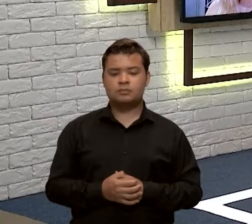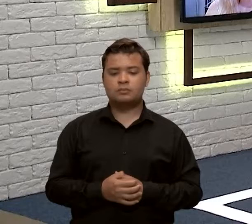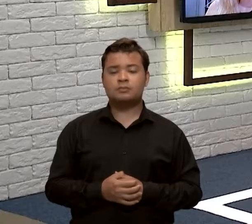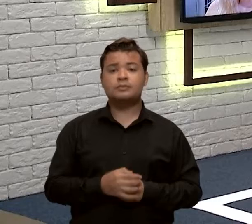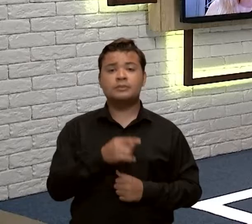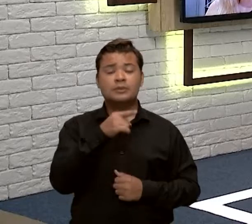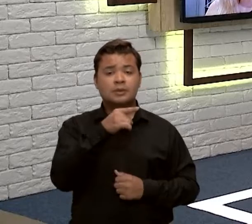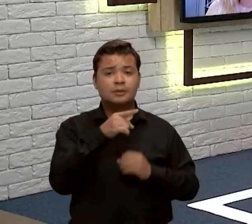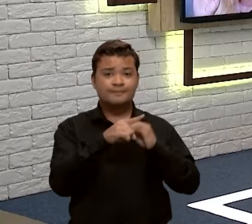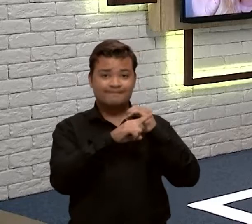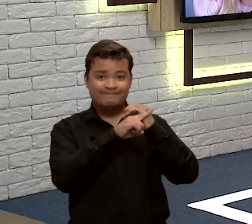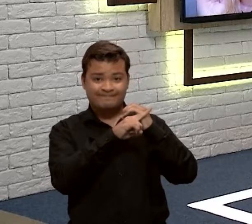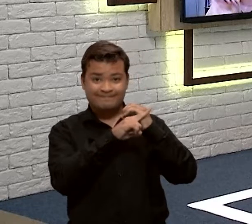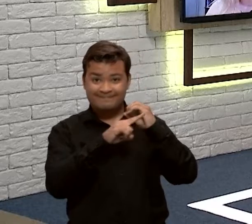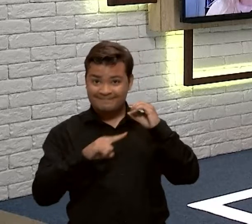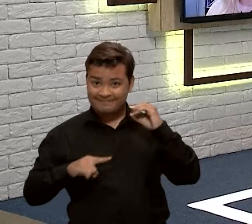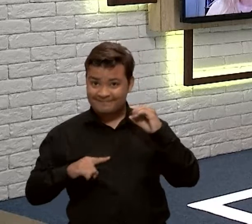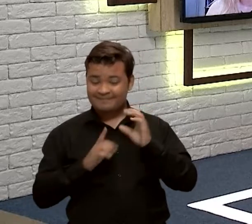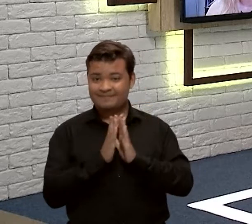Seu microfone, professor.